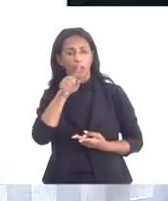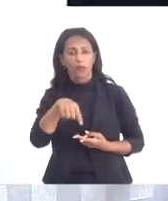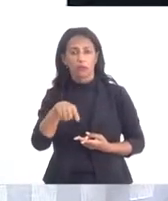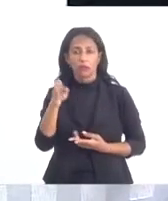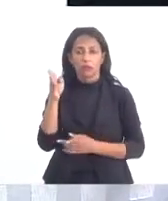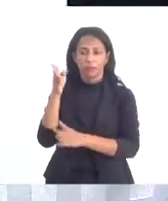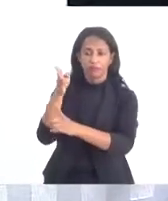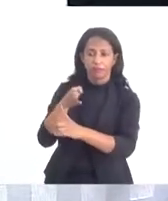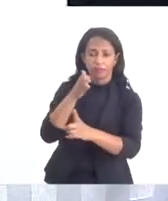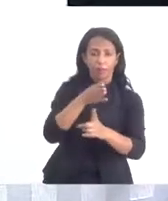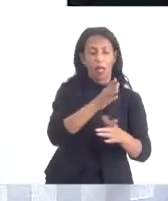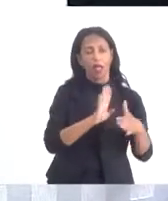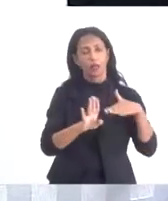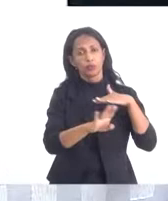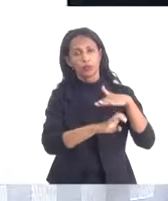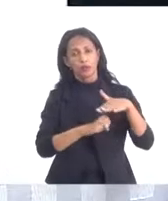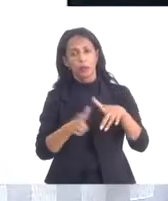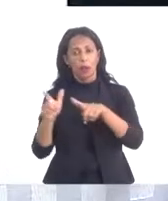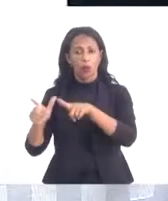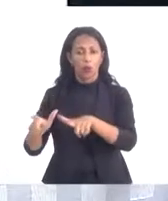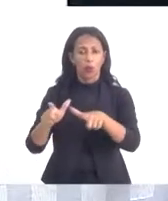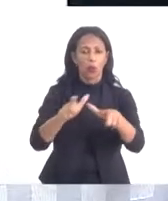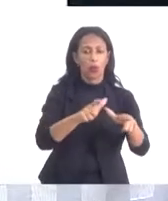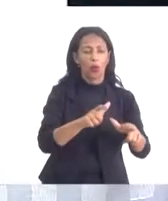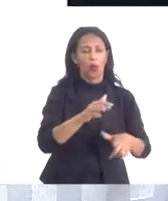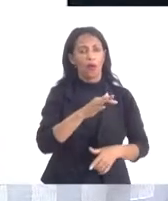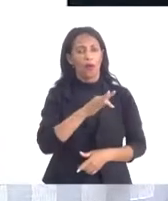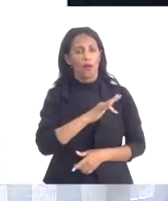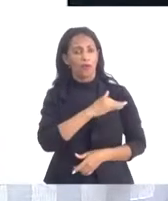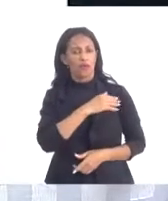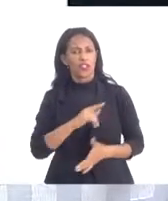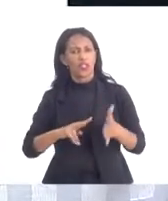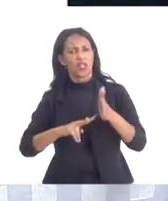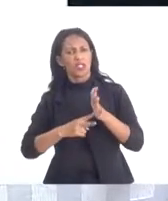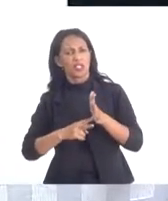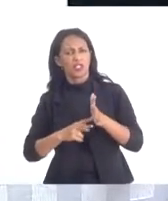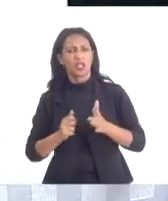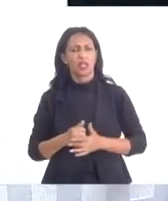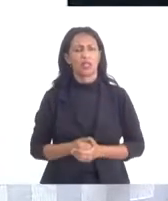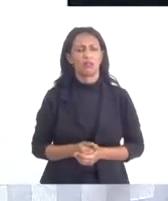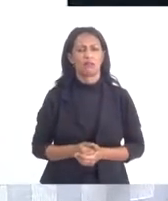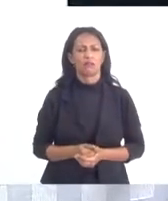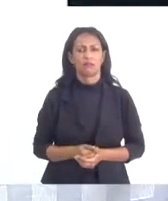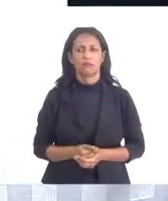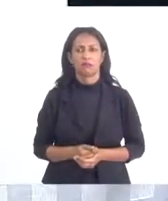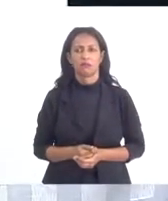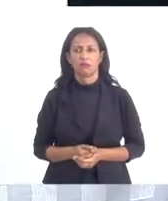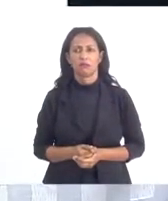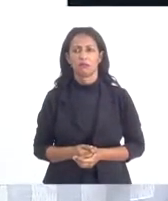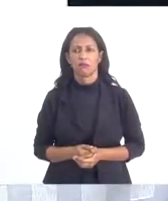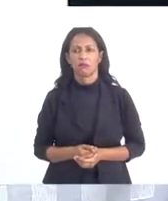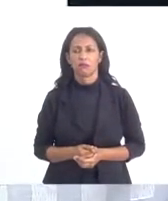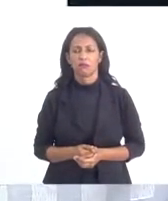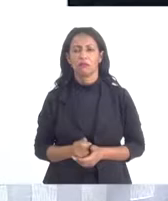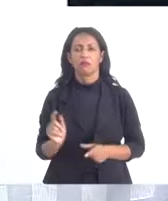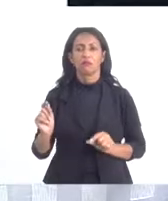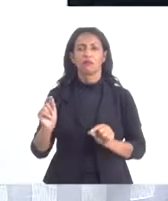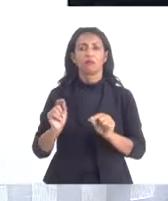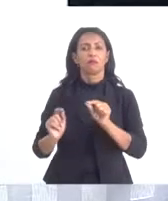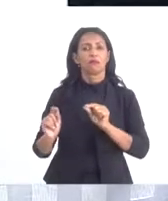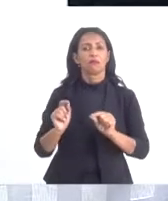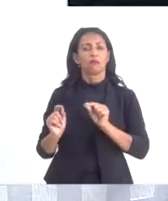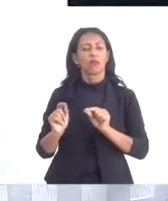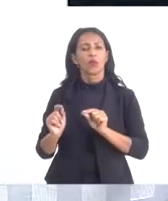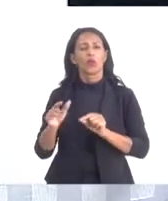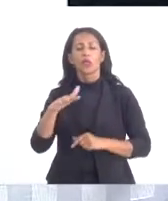dos empresários locais, Firjan, sindicatos, é o